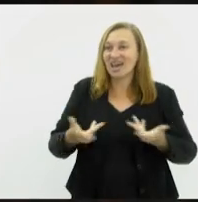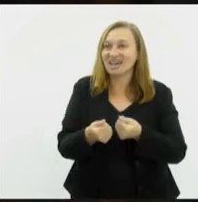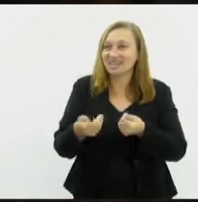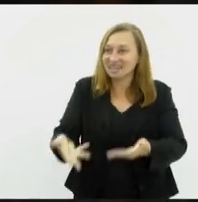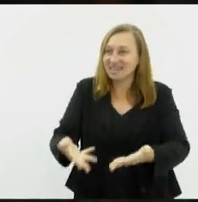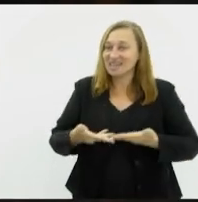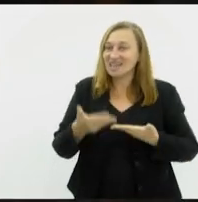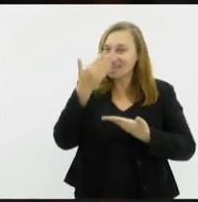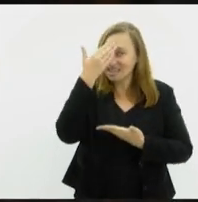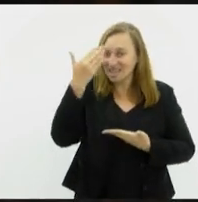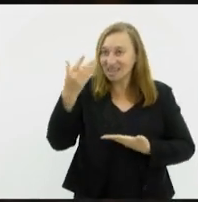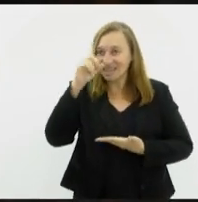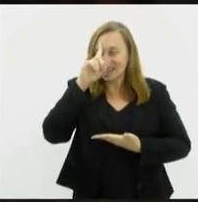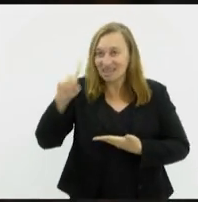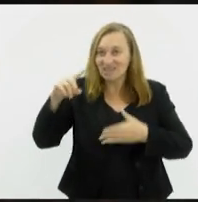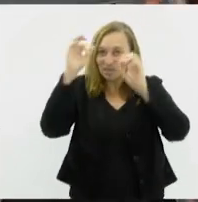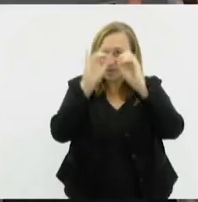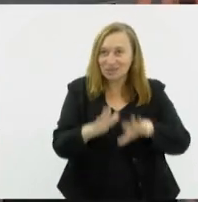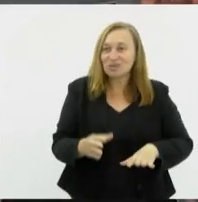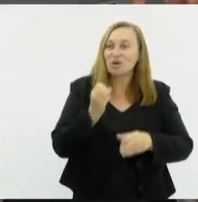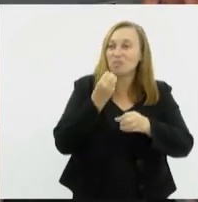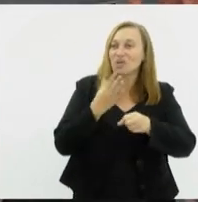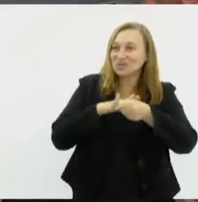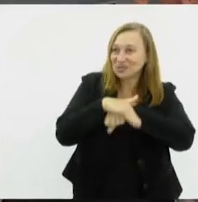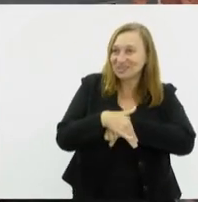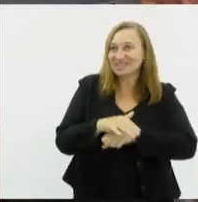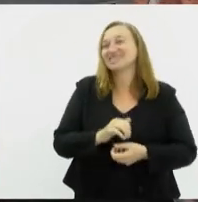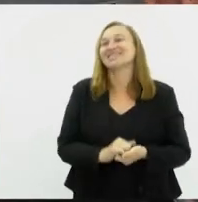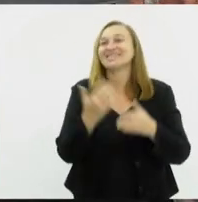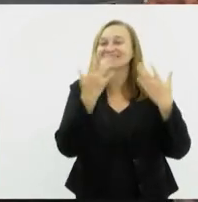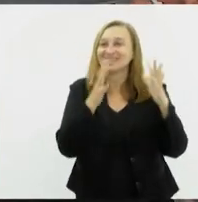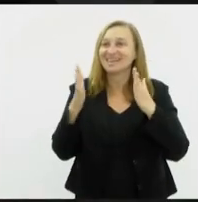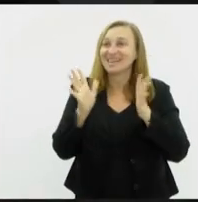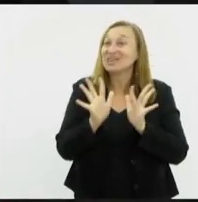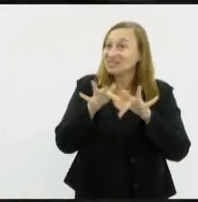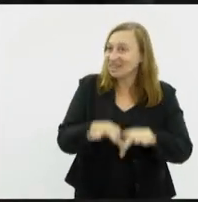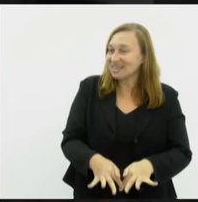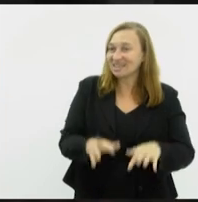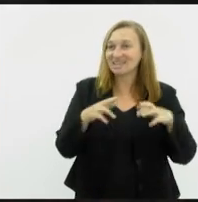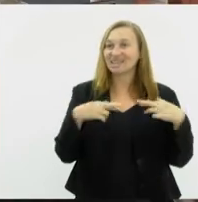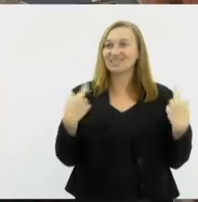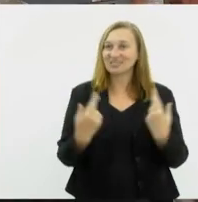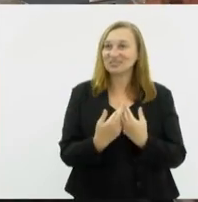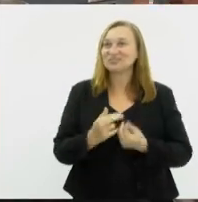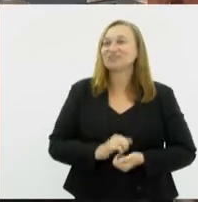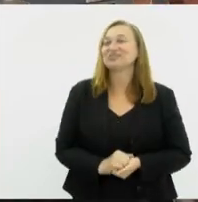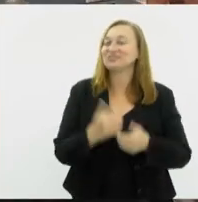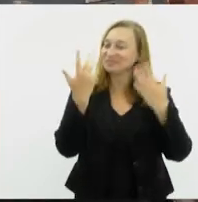Deus abençoe e uma boa noite. Está encerrada a sessão.